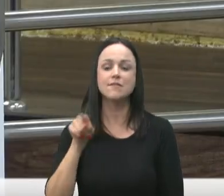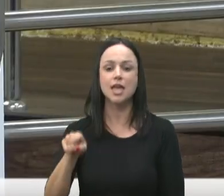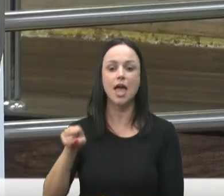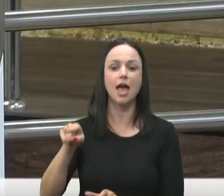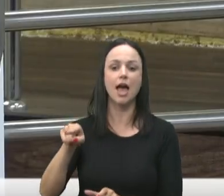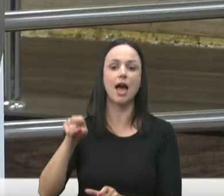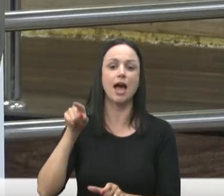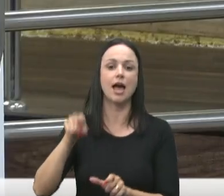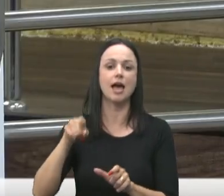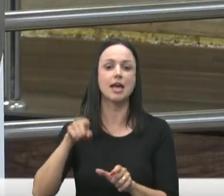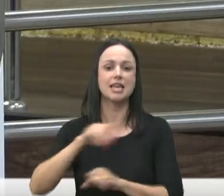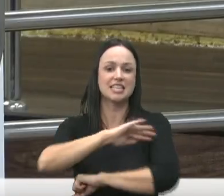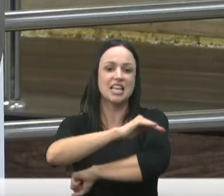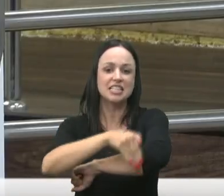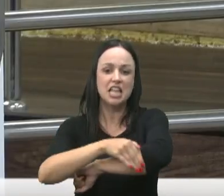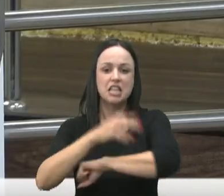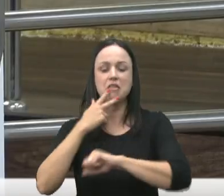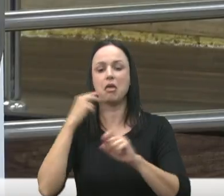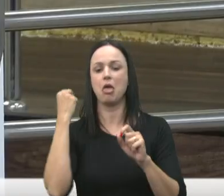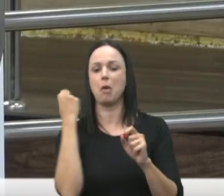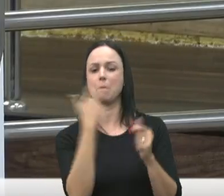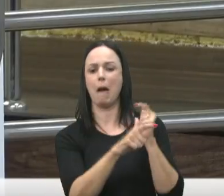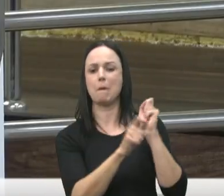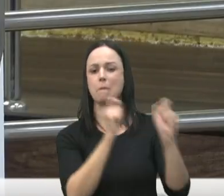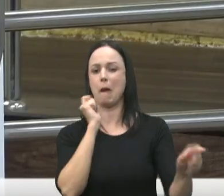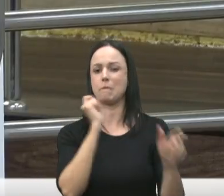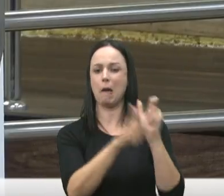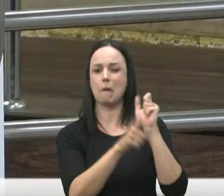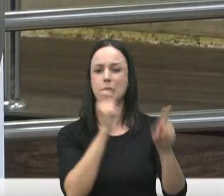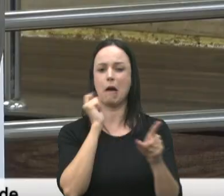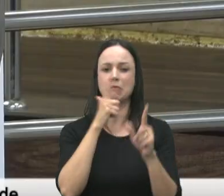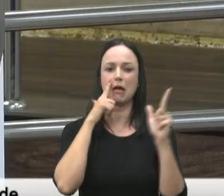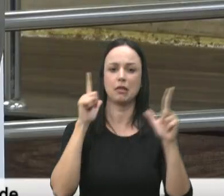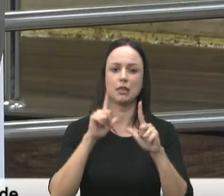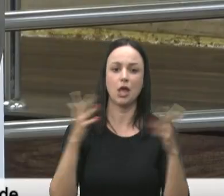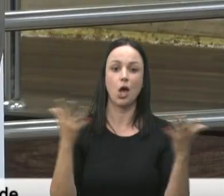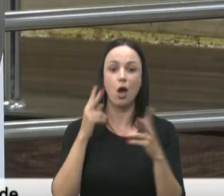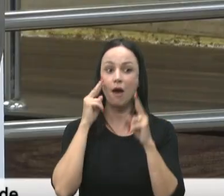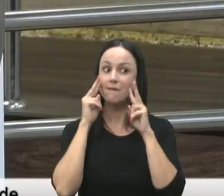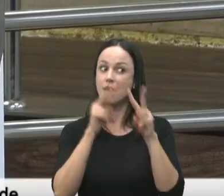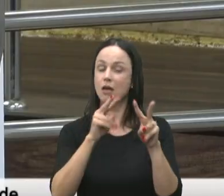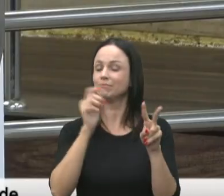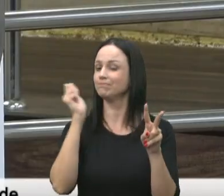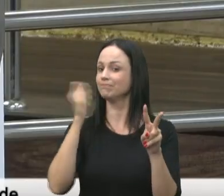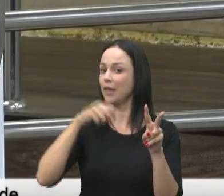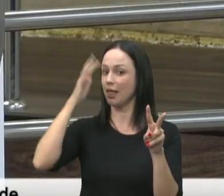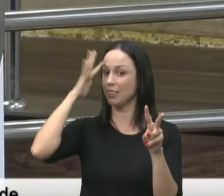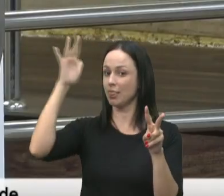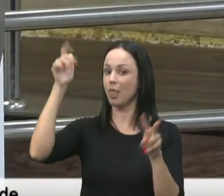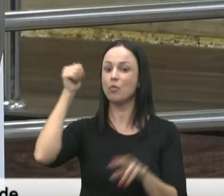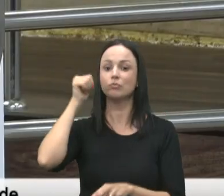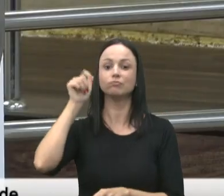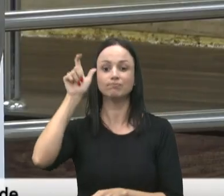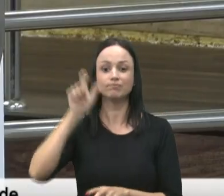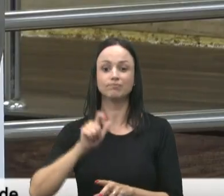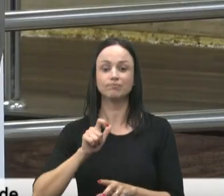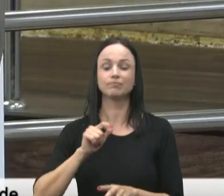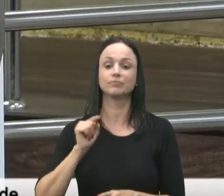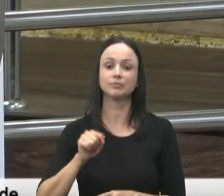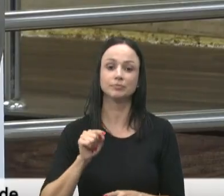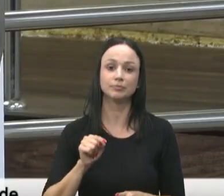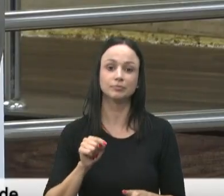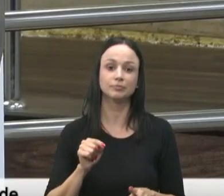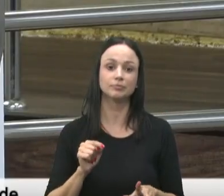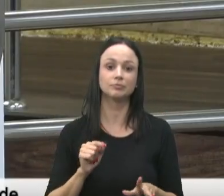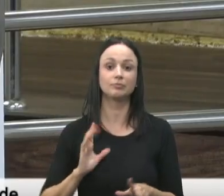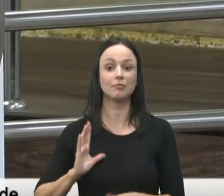ou só via sendo alvo de chacota na TV, e que agora você pode ver, pode até se imaginar que uma mulher transexual vai ser presidente